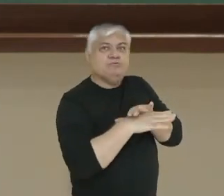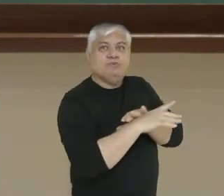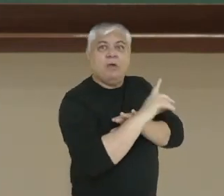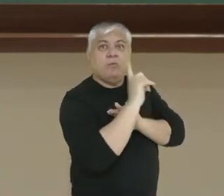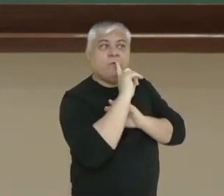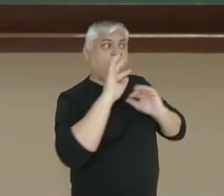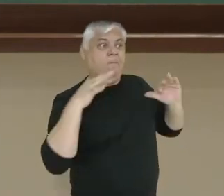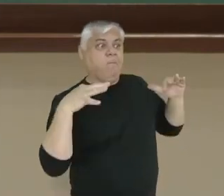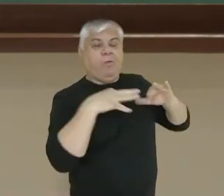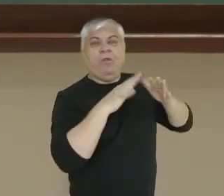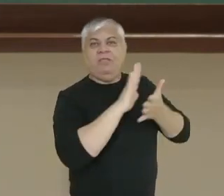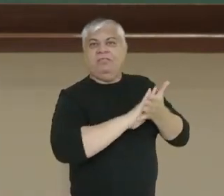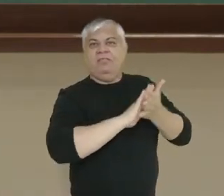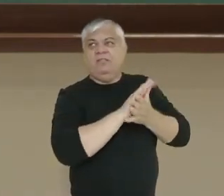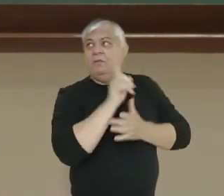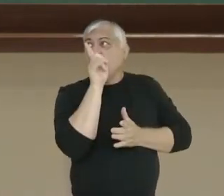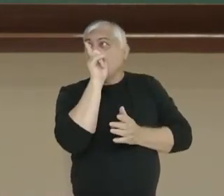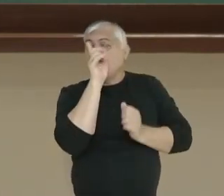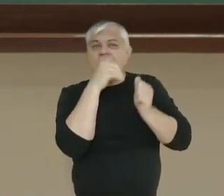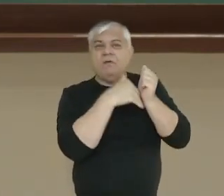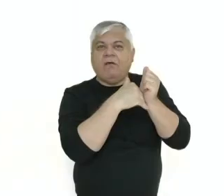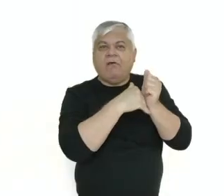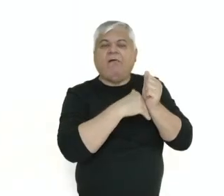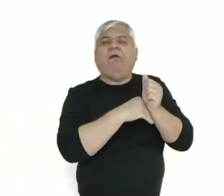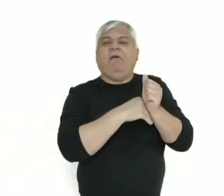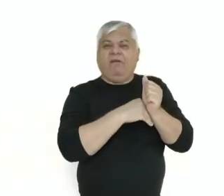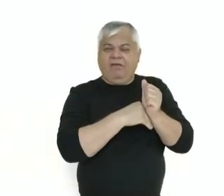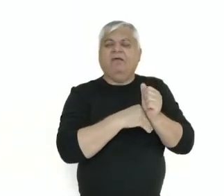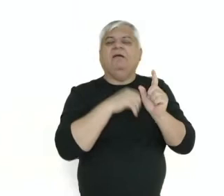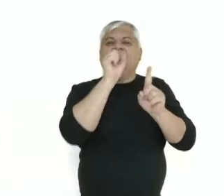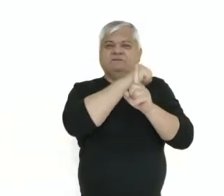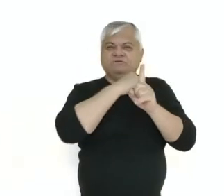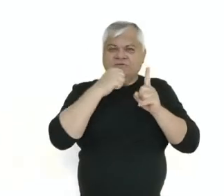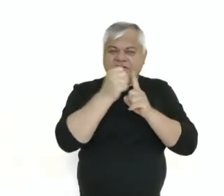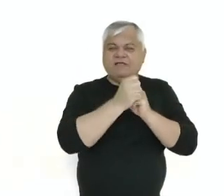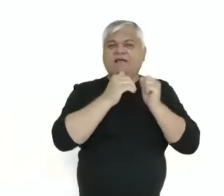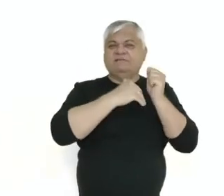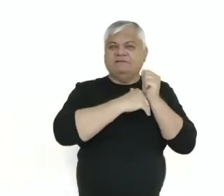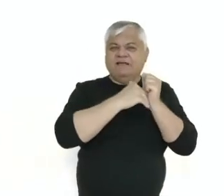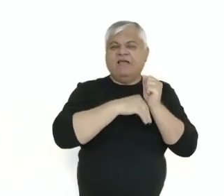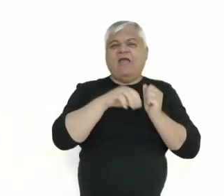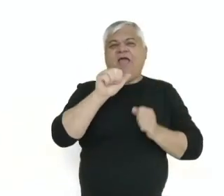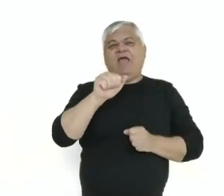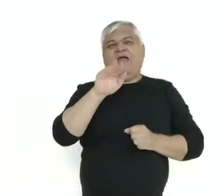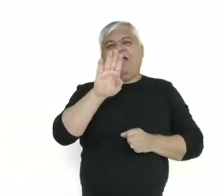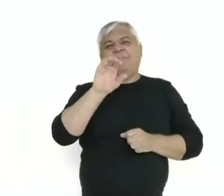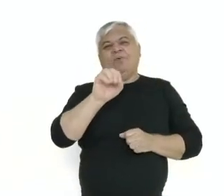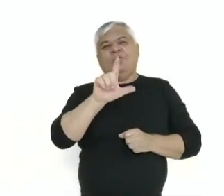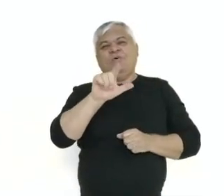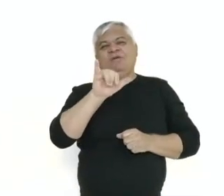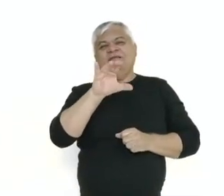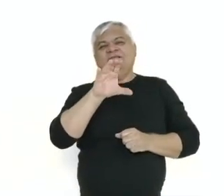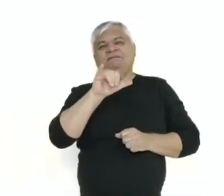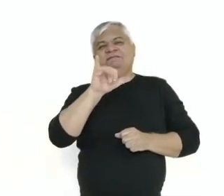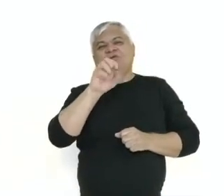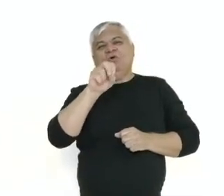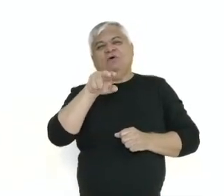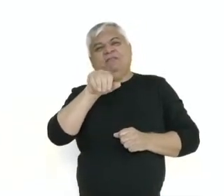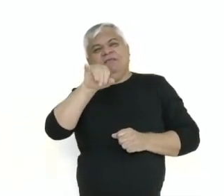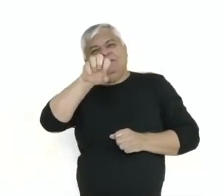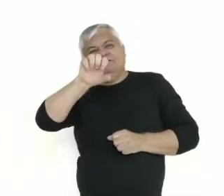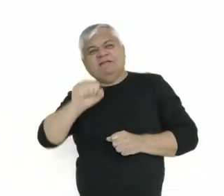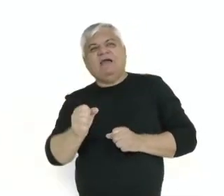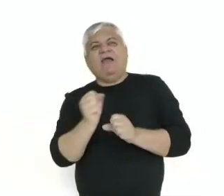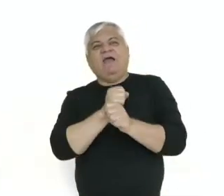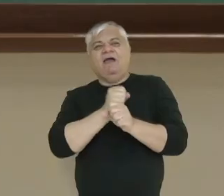de se exporem as suas ideias, chamada Sociedade Secreta Abolicionista Ultimatum, de